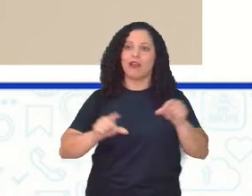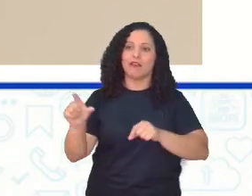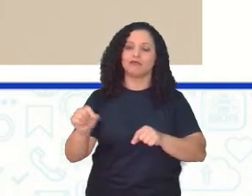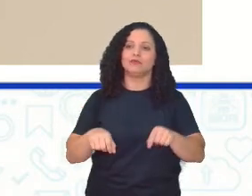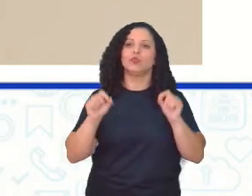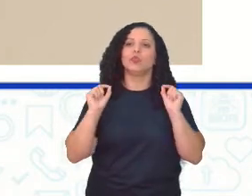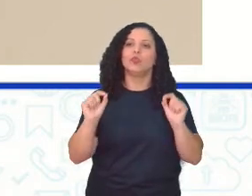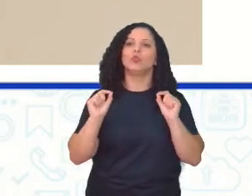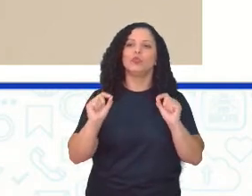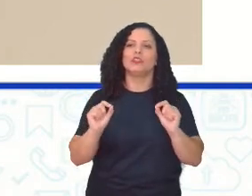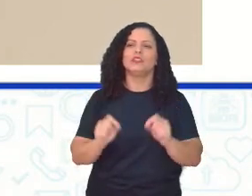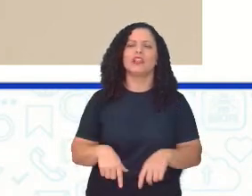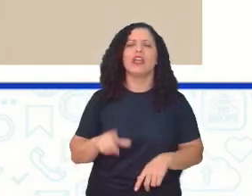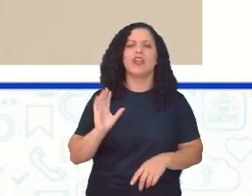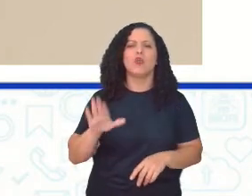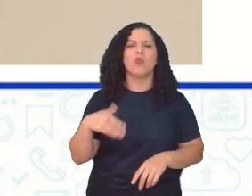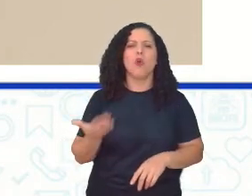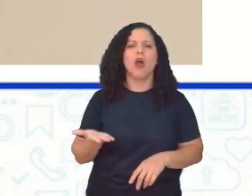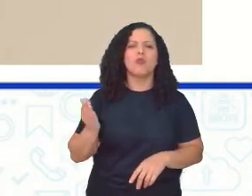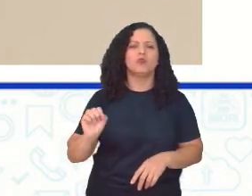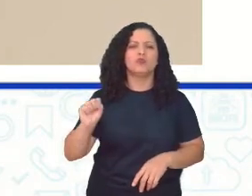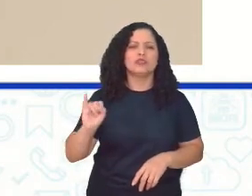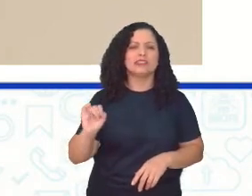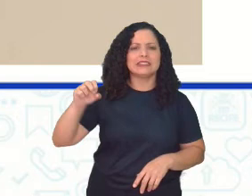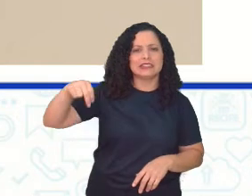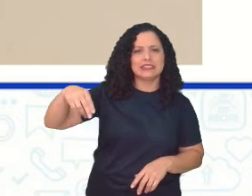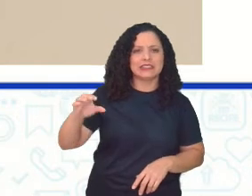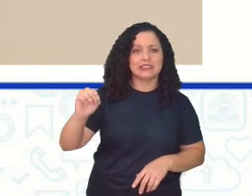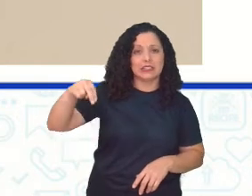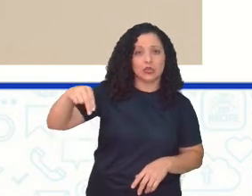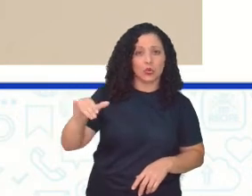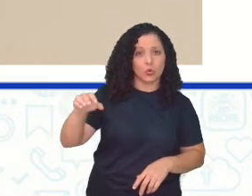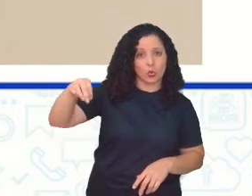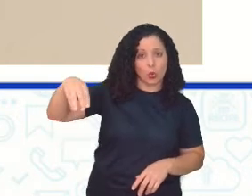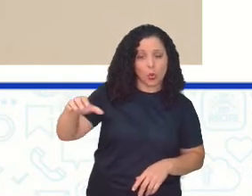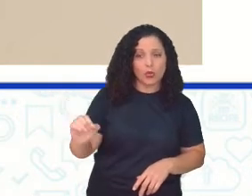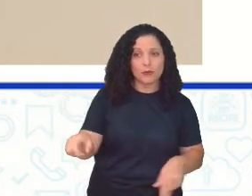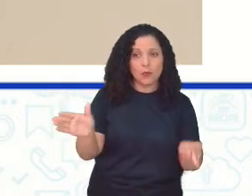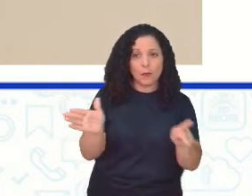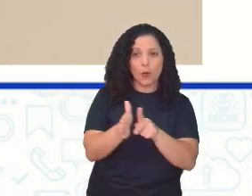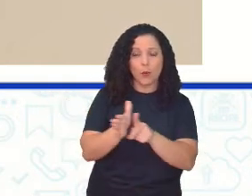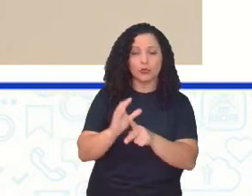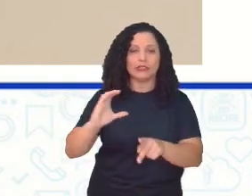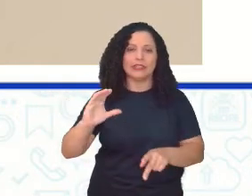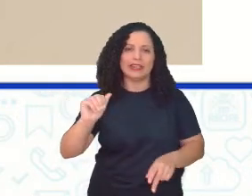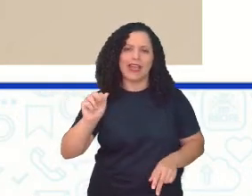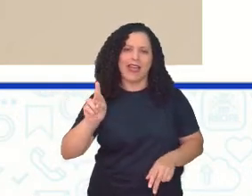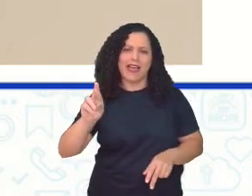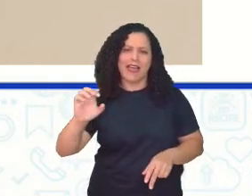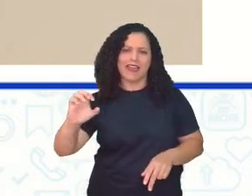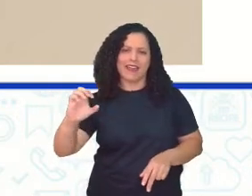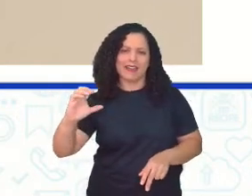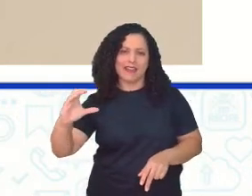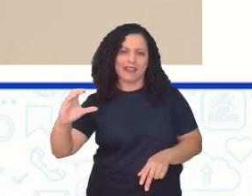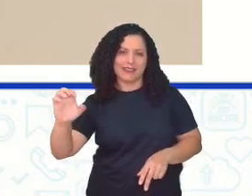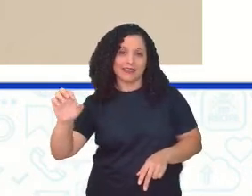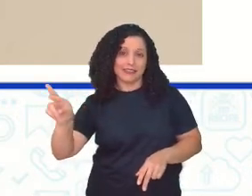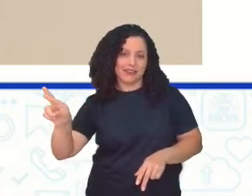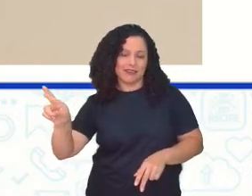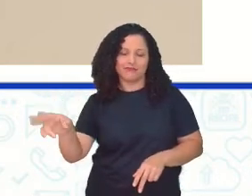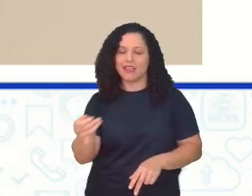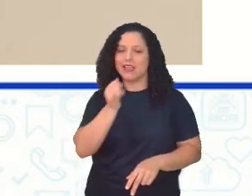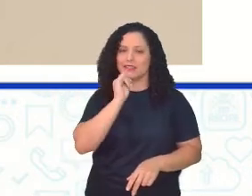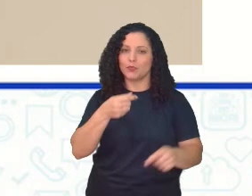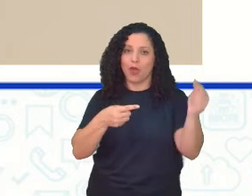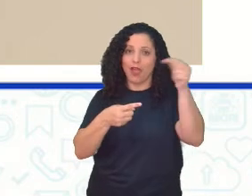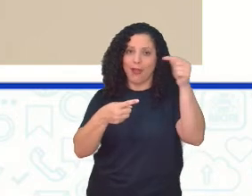aí comprar, precisar e faltar. E aí a gente pode dar um contexto, assim, Sim. para ajudar, Um né? exemplo assim, né? Um Vamos